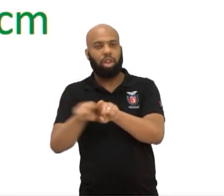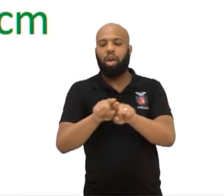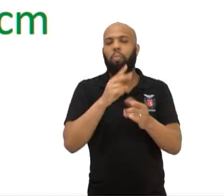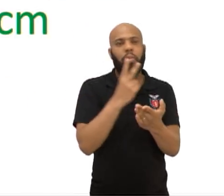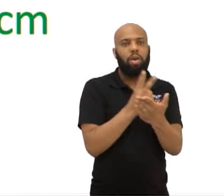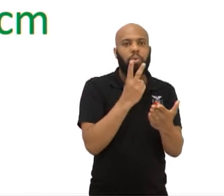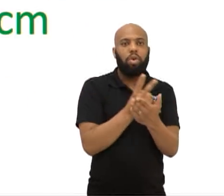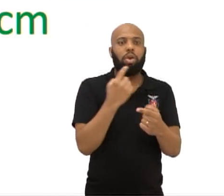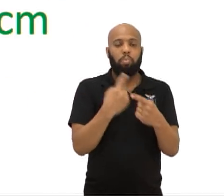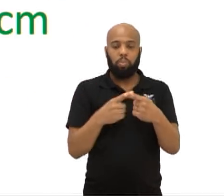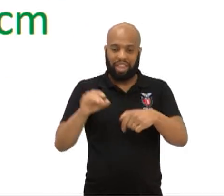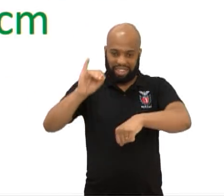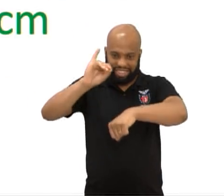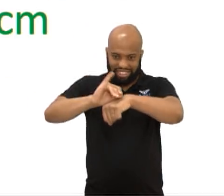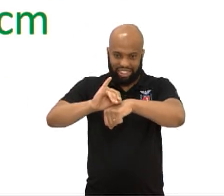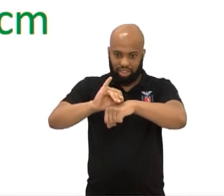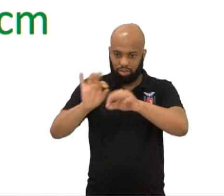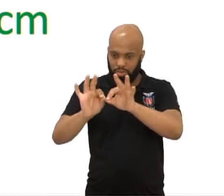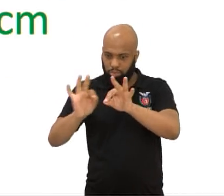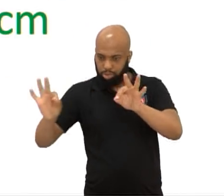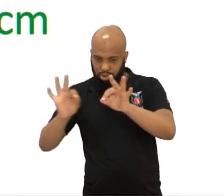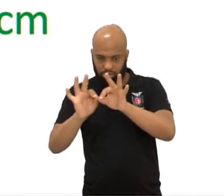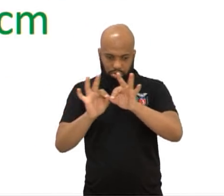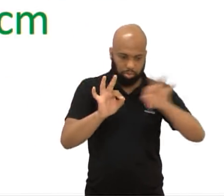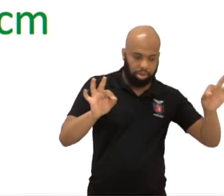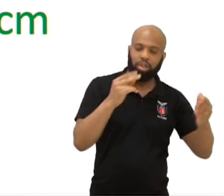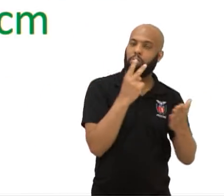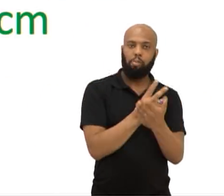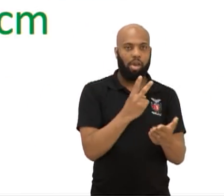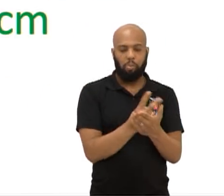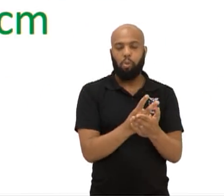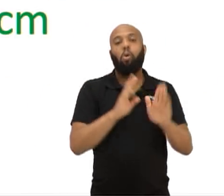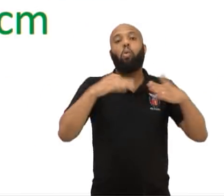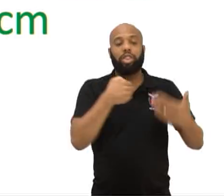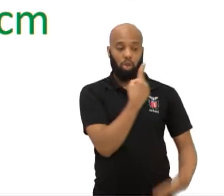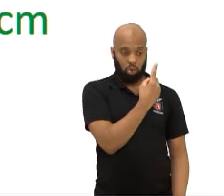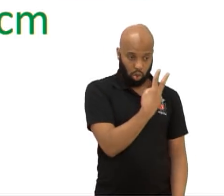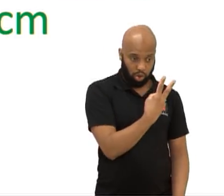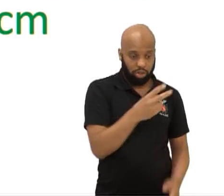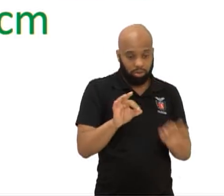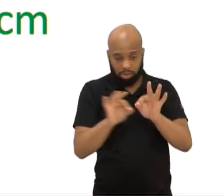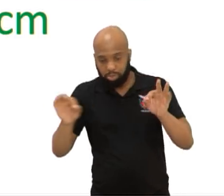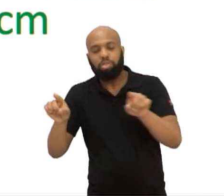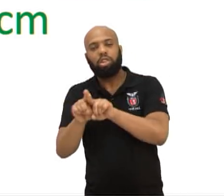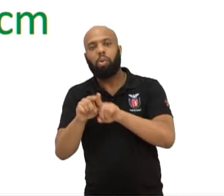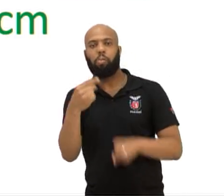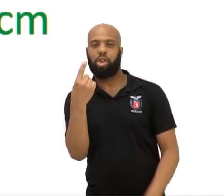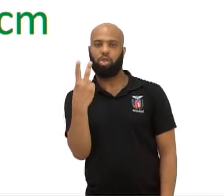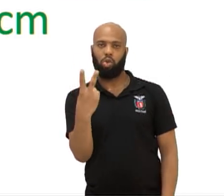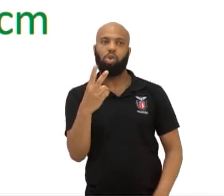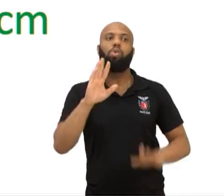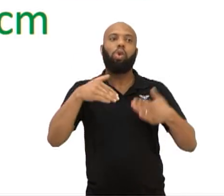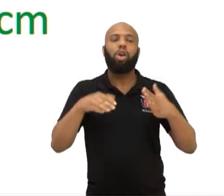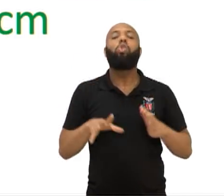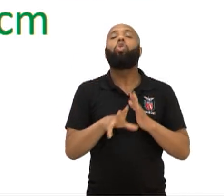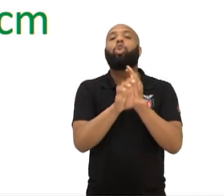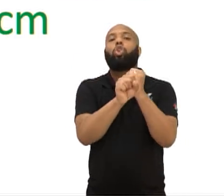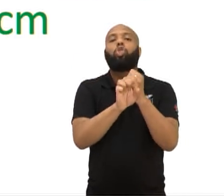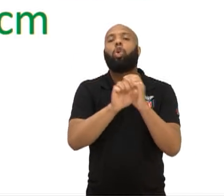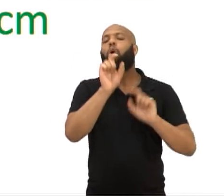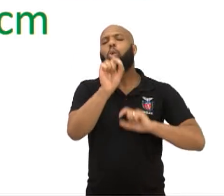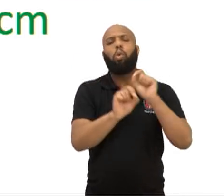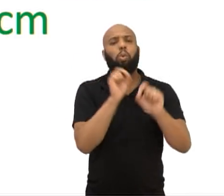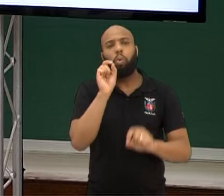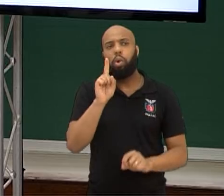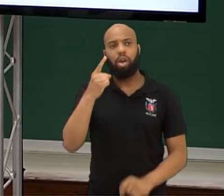a distância de um segmento do centro até a sua extremidade é 1, e do centro até a outra extremidade